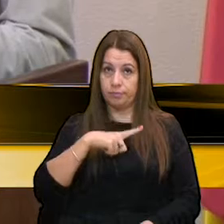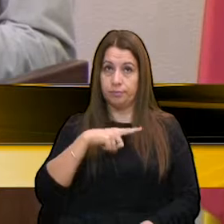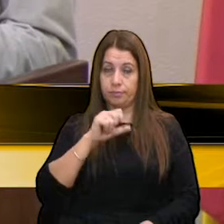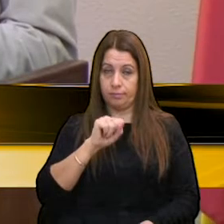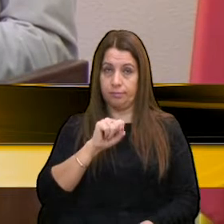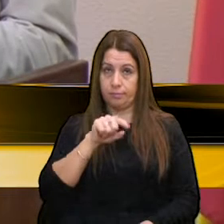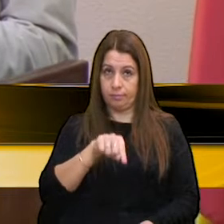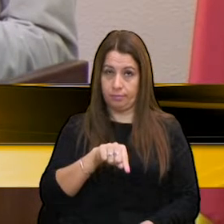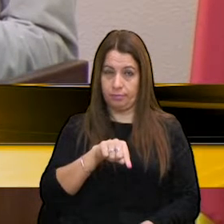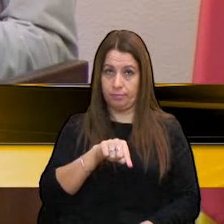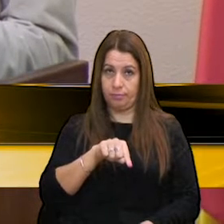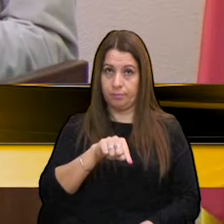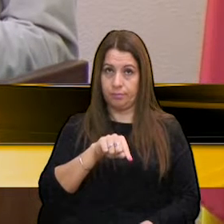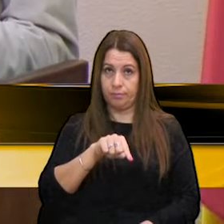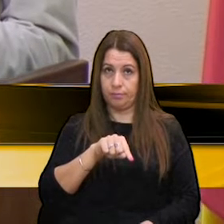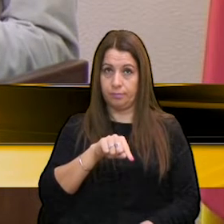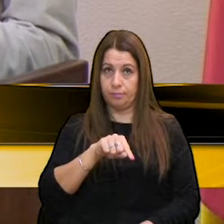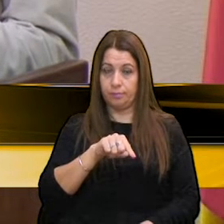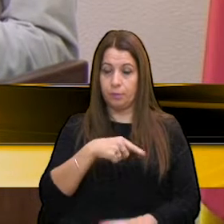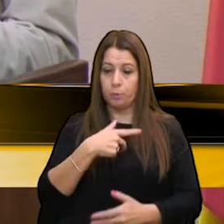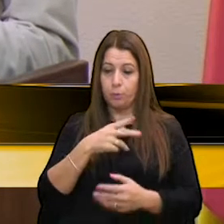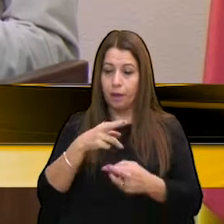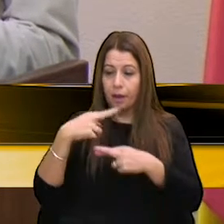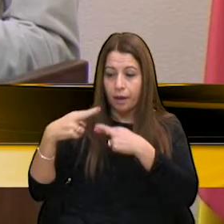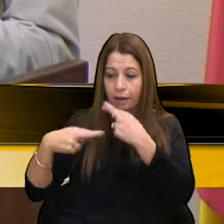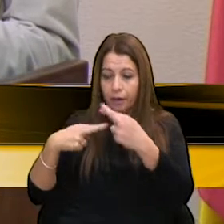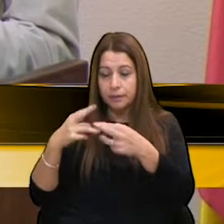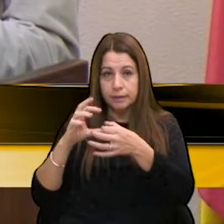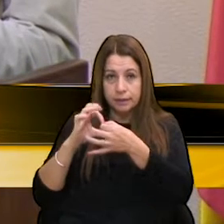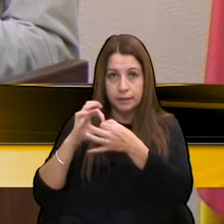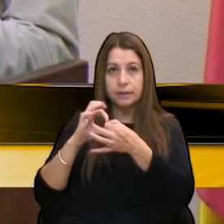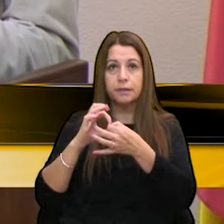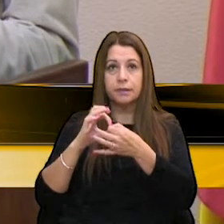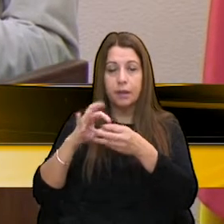assim, uma íntima relação de